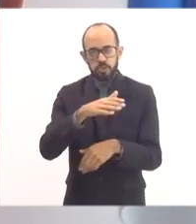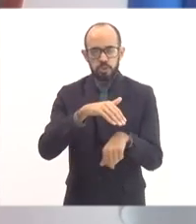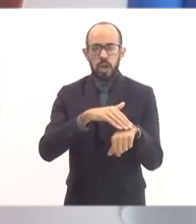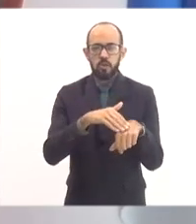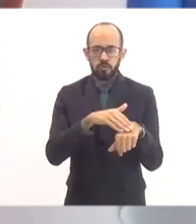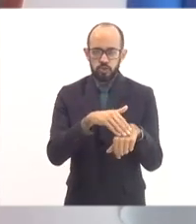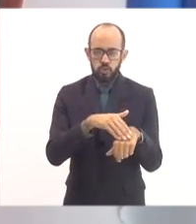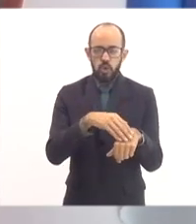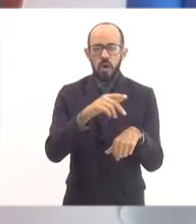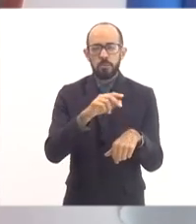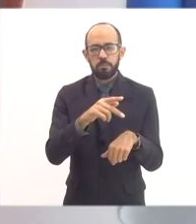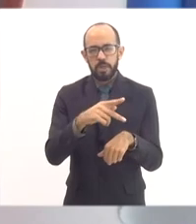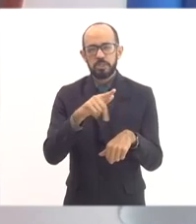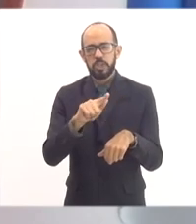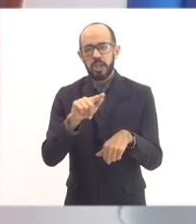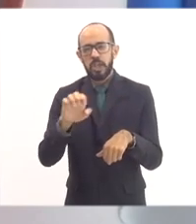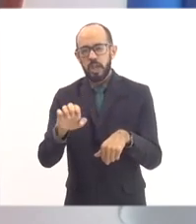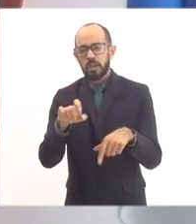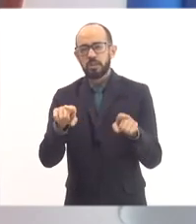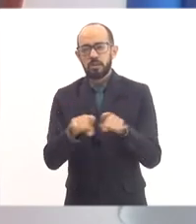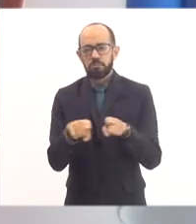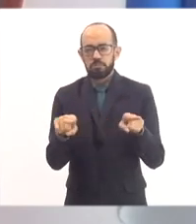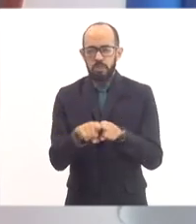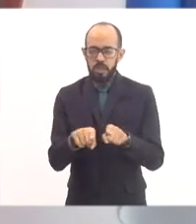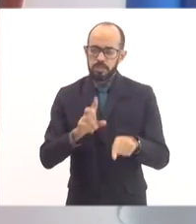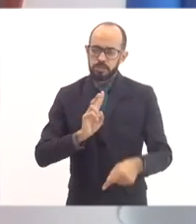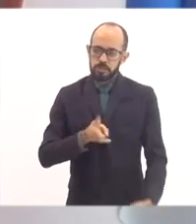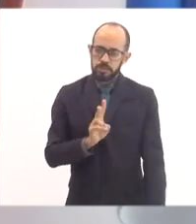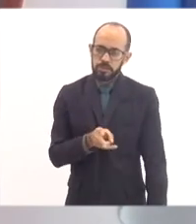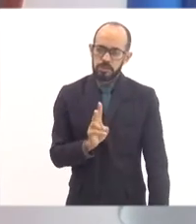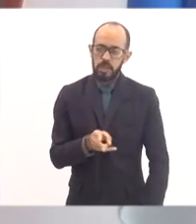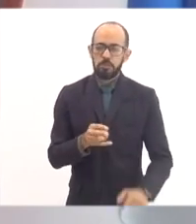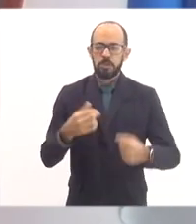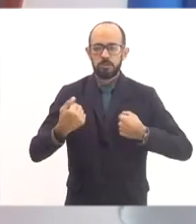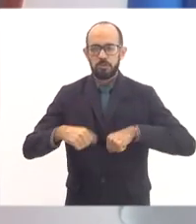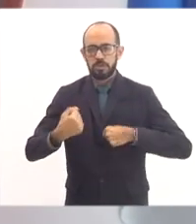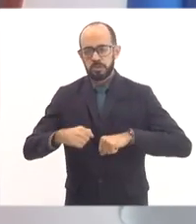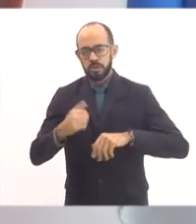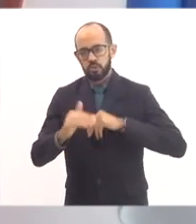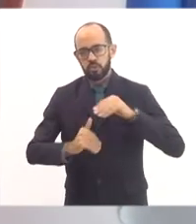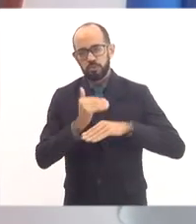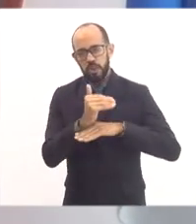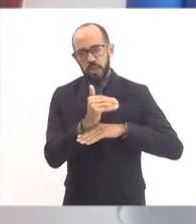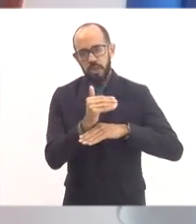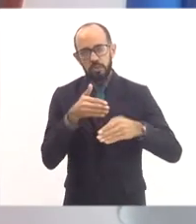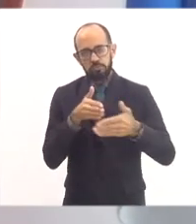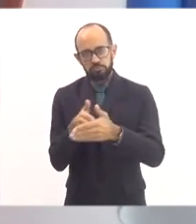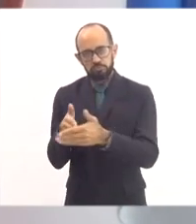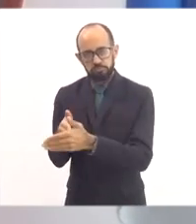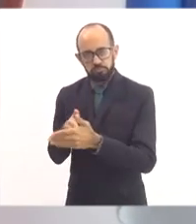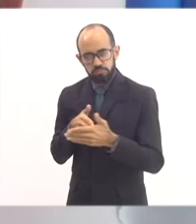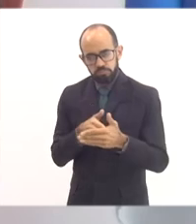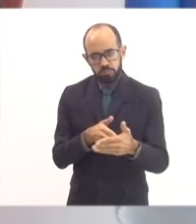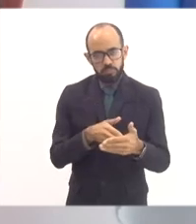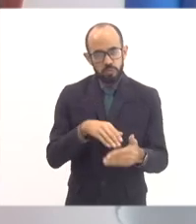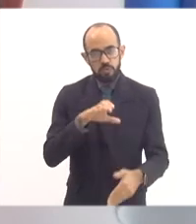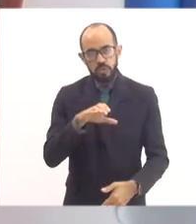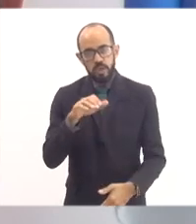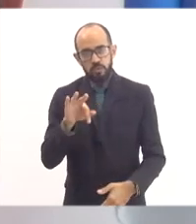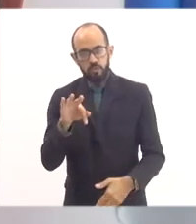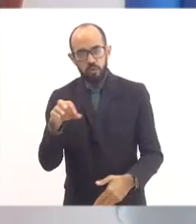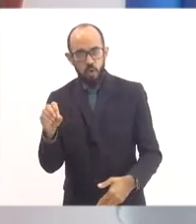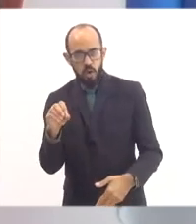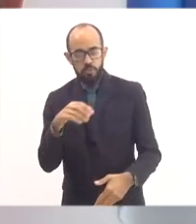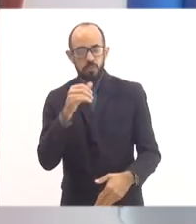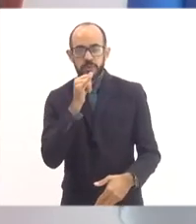chamamos a PGE, sempre que é necessário superar algum entrave, como eu vejo aqui o CFO, a gente tem que chamar a PGE.